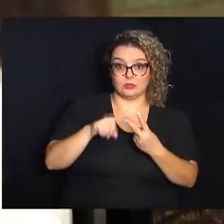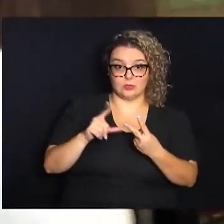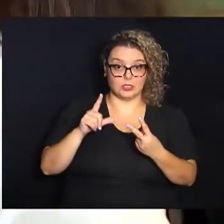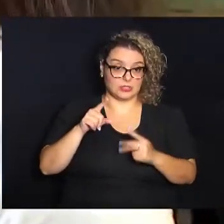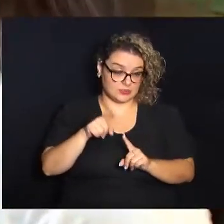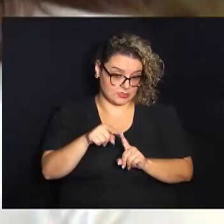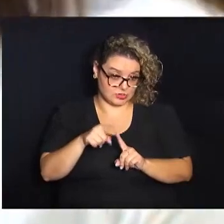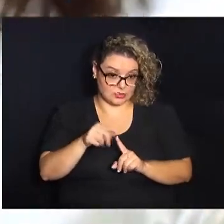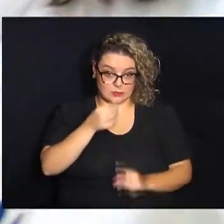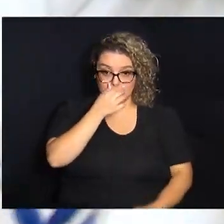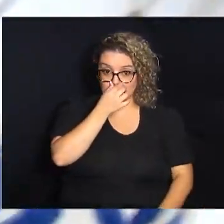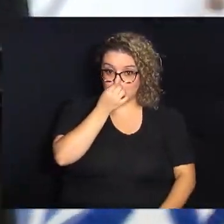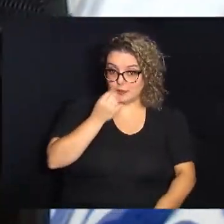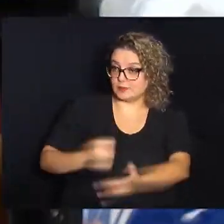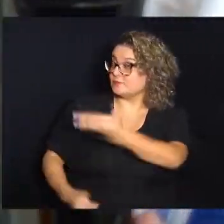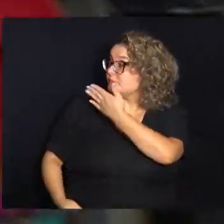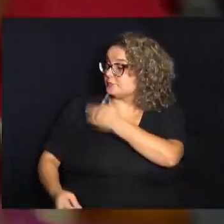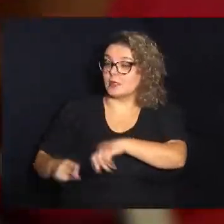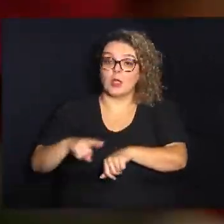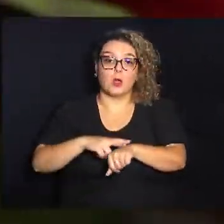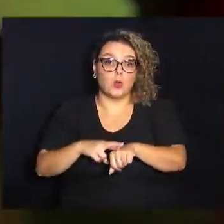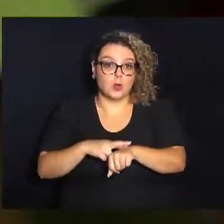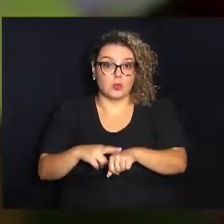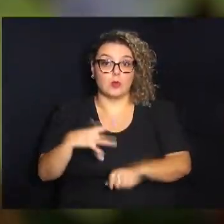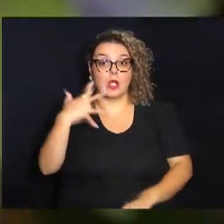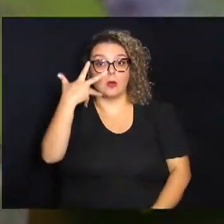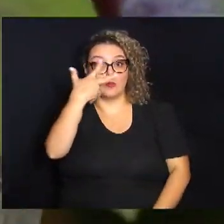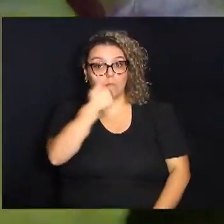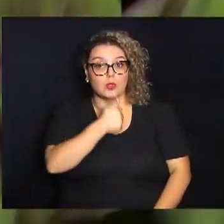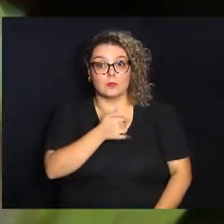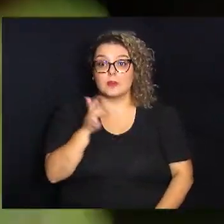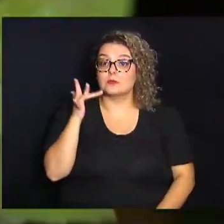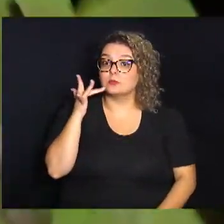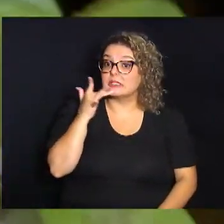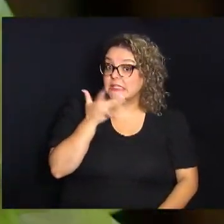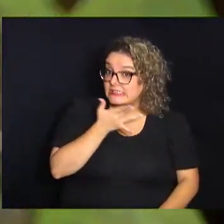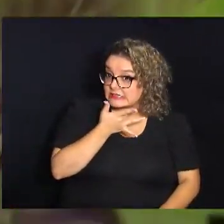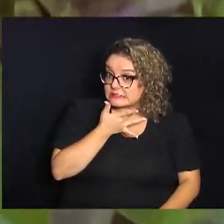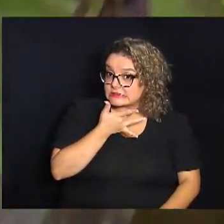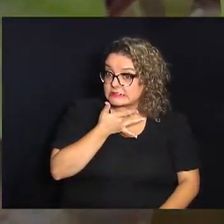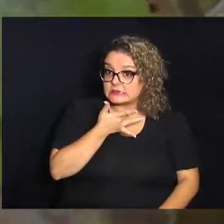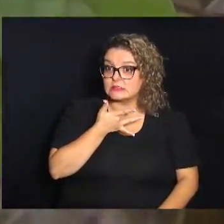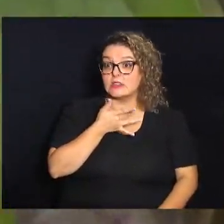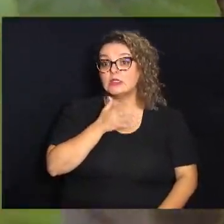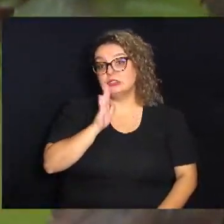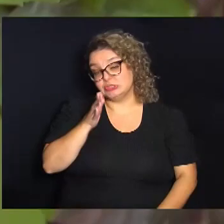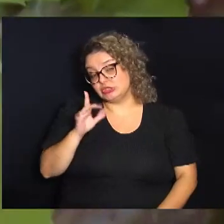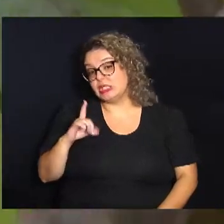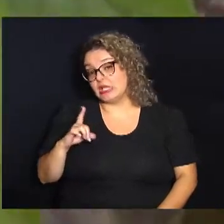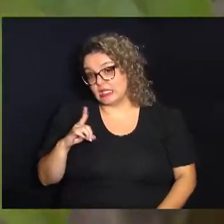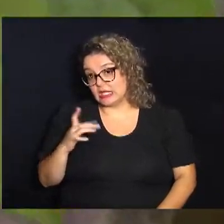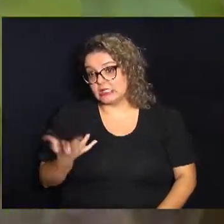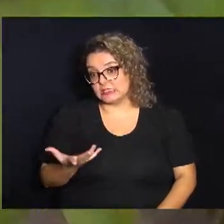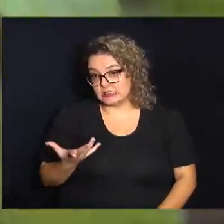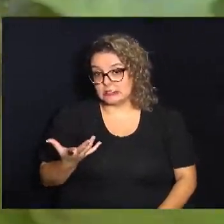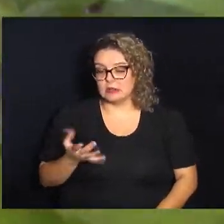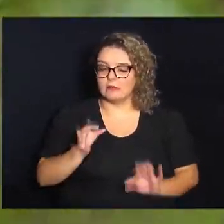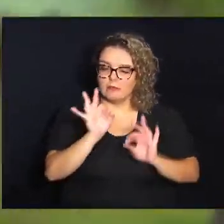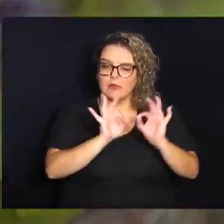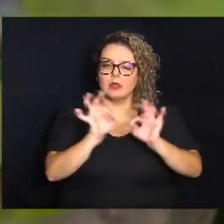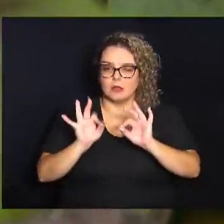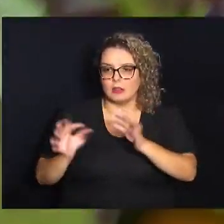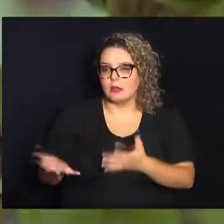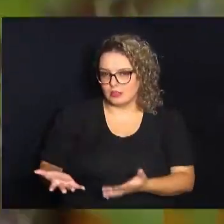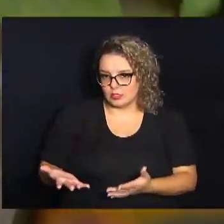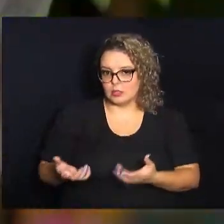manjericão. Esse é o roxo, ele é super bonito, super gostoso. Já é até algo para decorar, né, o